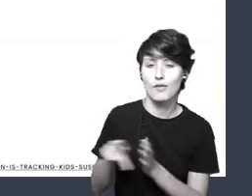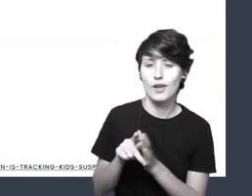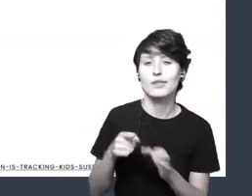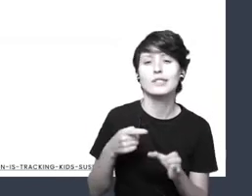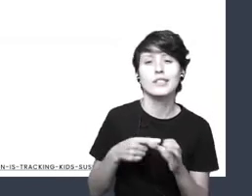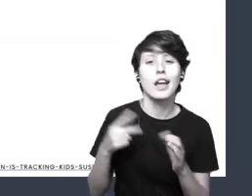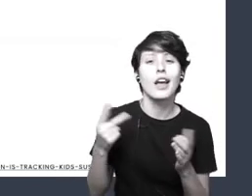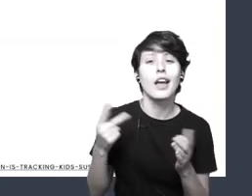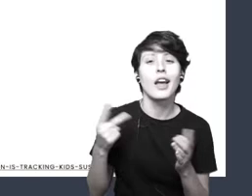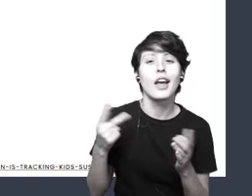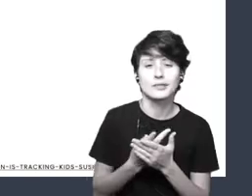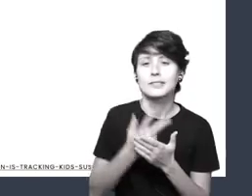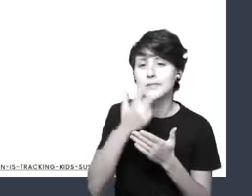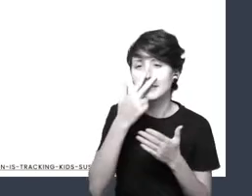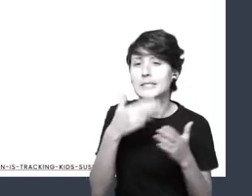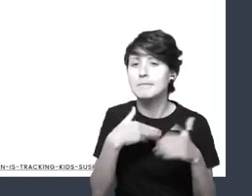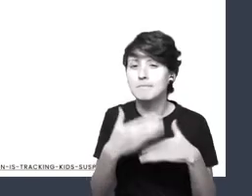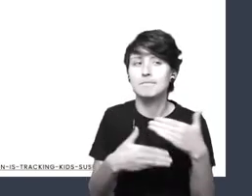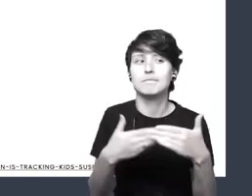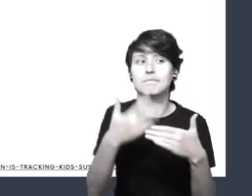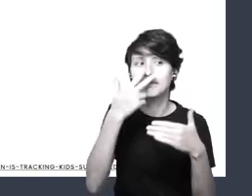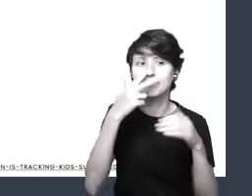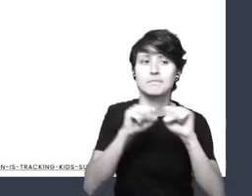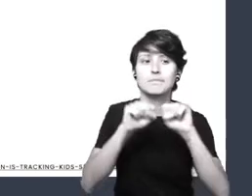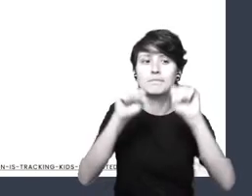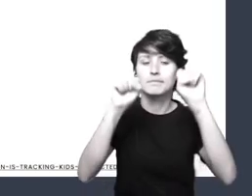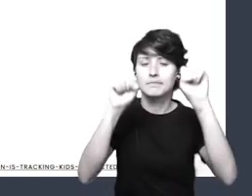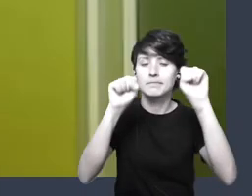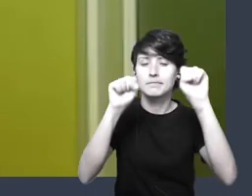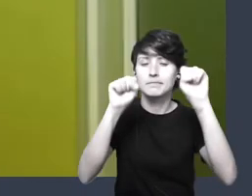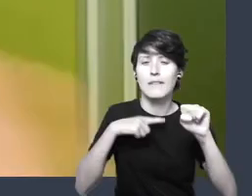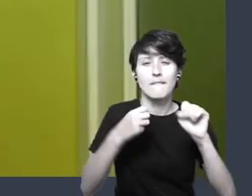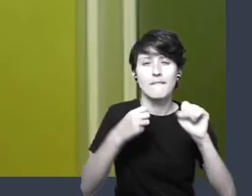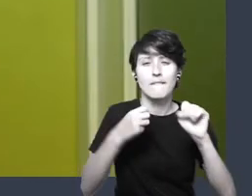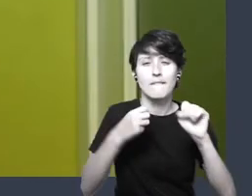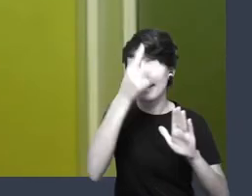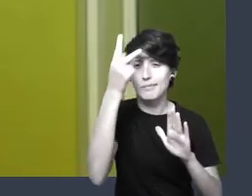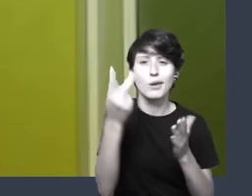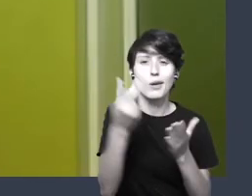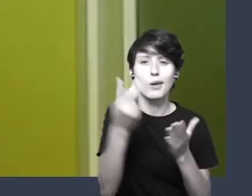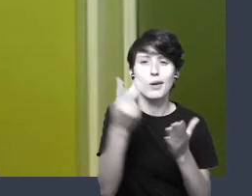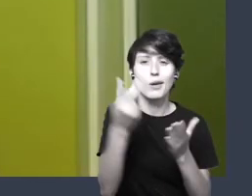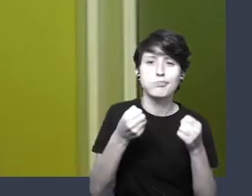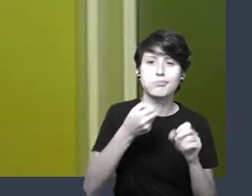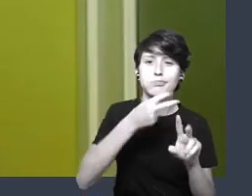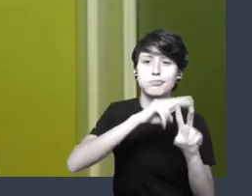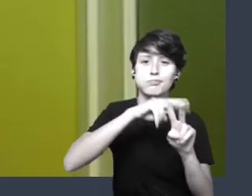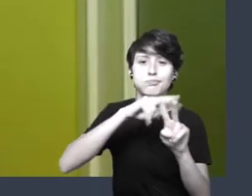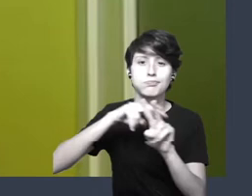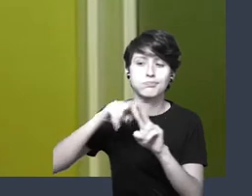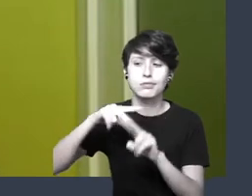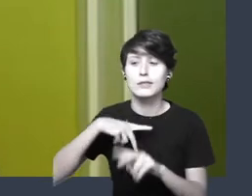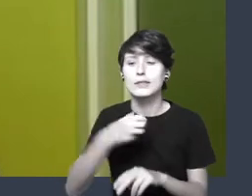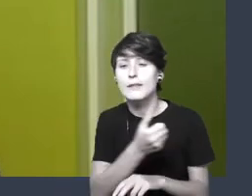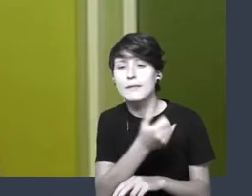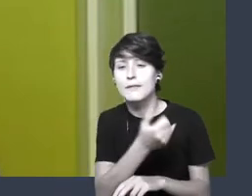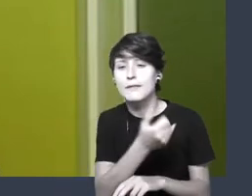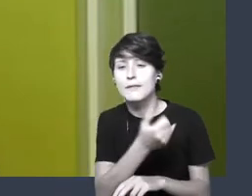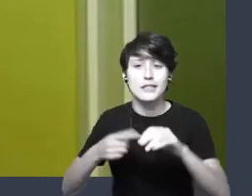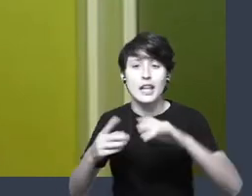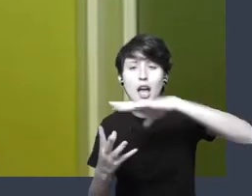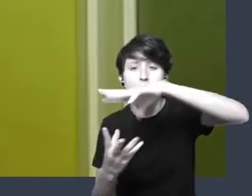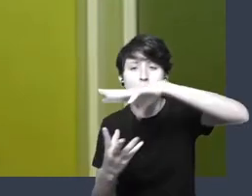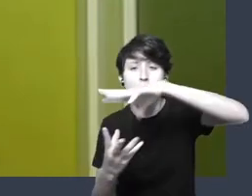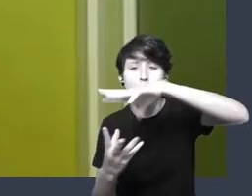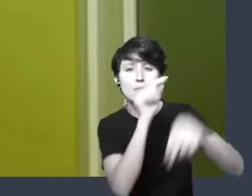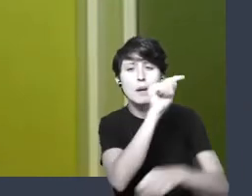essa implantação, o sistema ele levou a várias prisões falsas. Tem várias outras cidades ao redor do mundo que usam esse tipo de câmera, esse